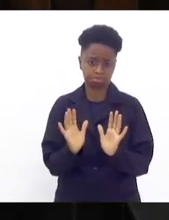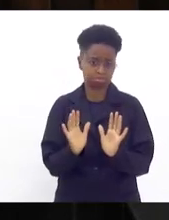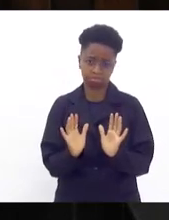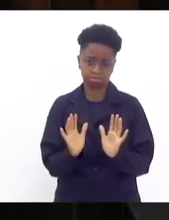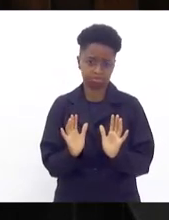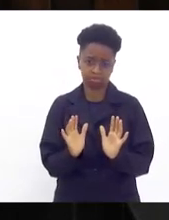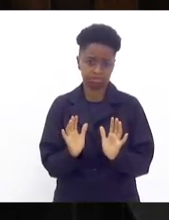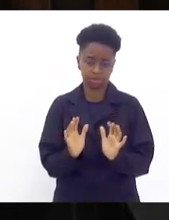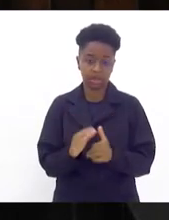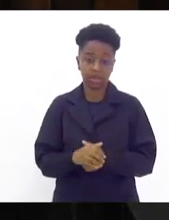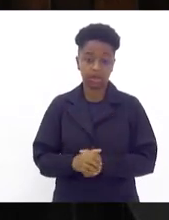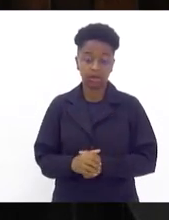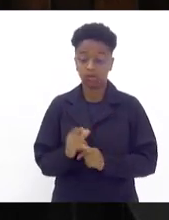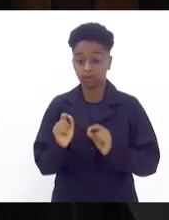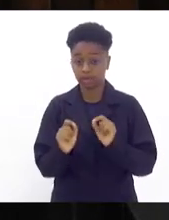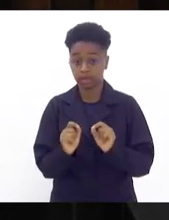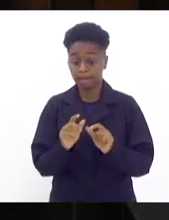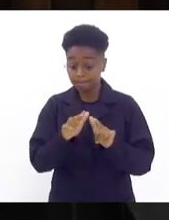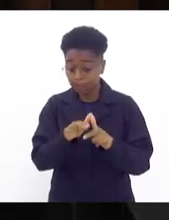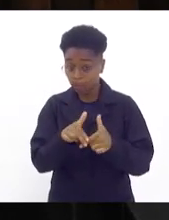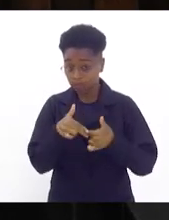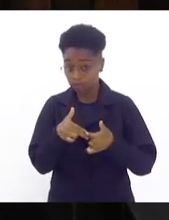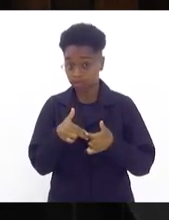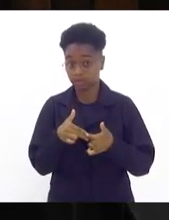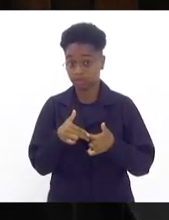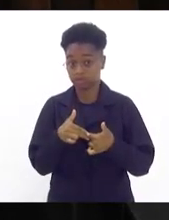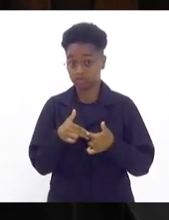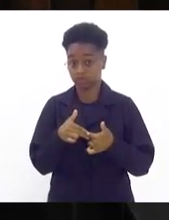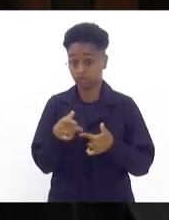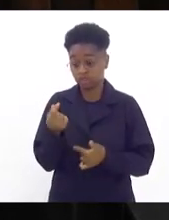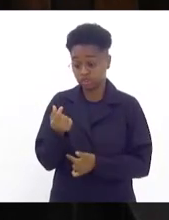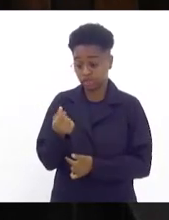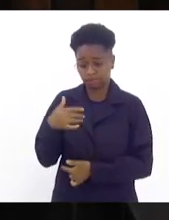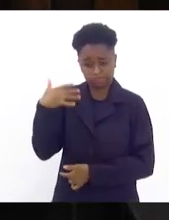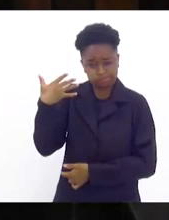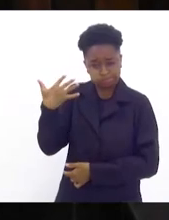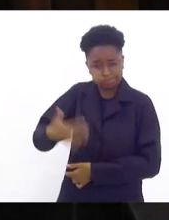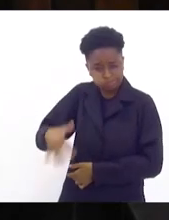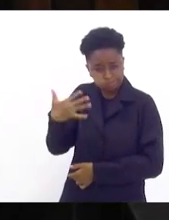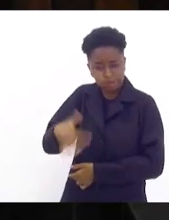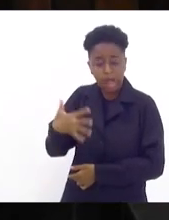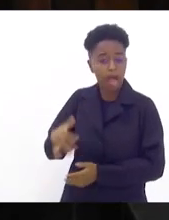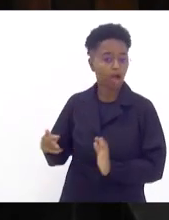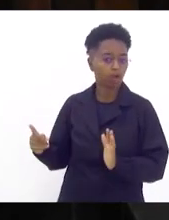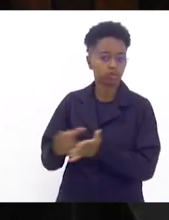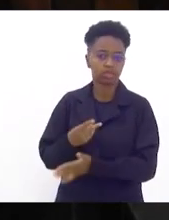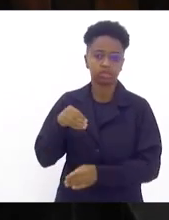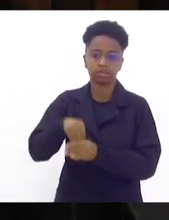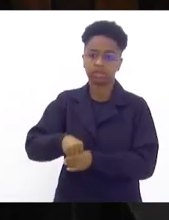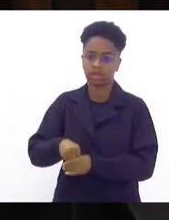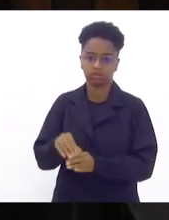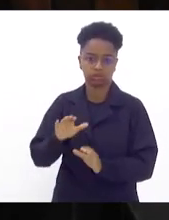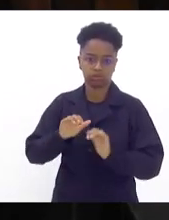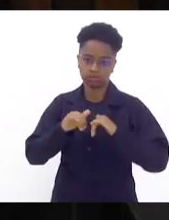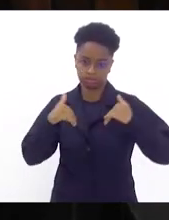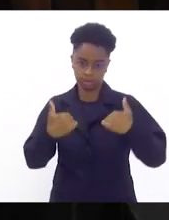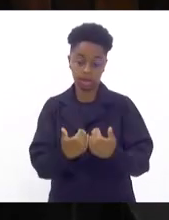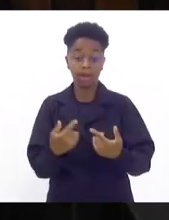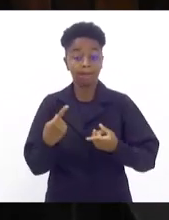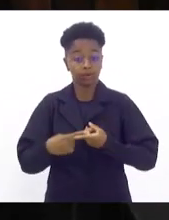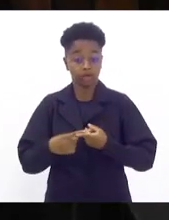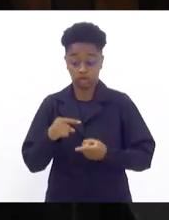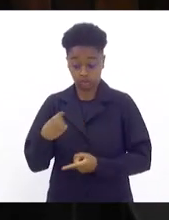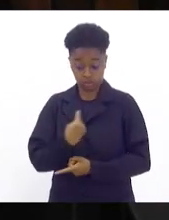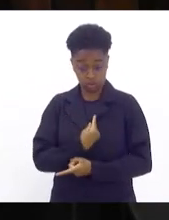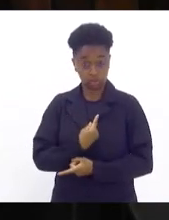Gagliasso, que, por conta disso, os preços extorsivos que são praticados no estádio, justamente porque nós, liberais no